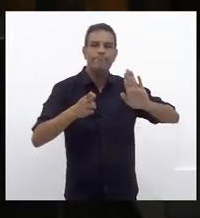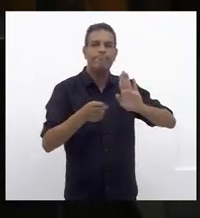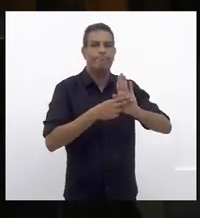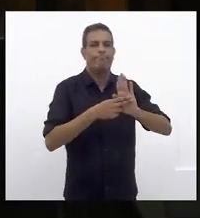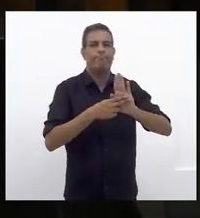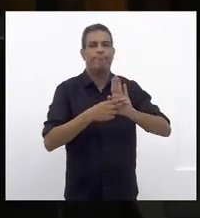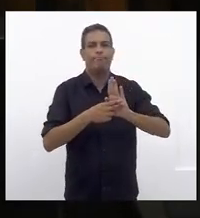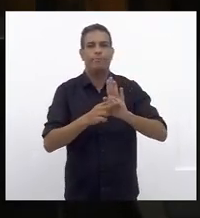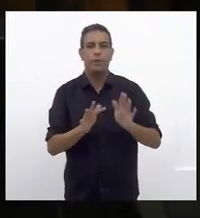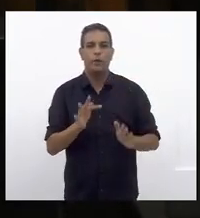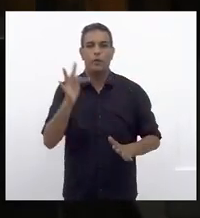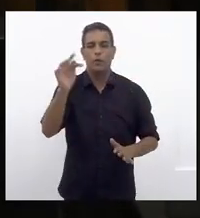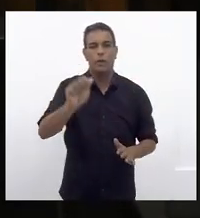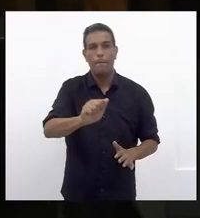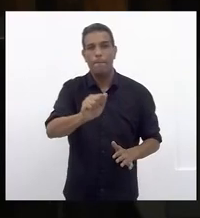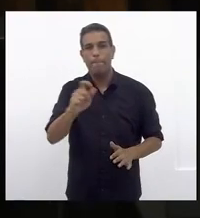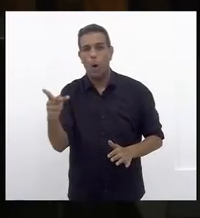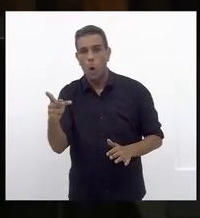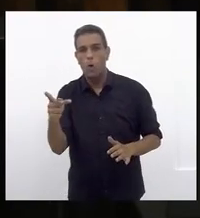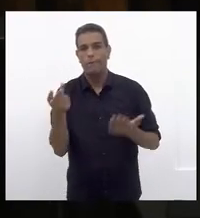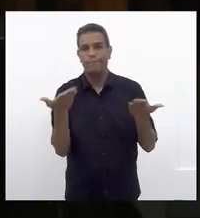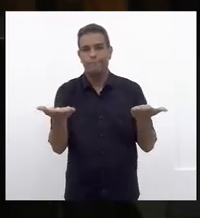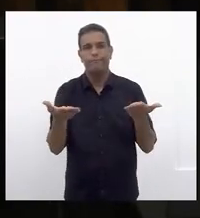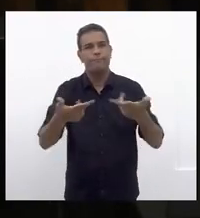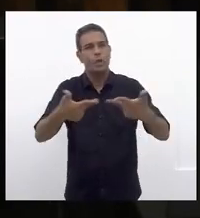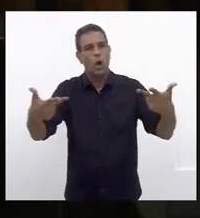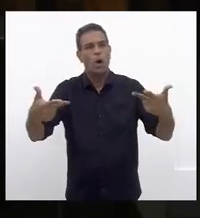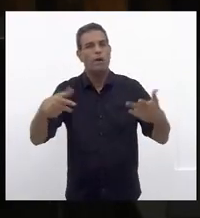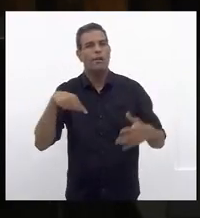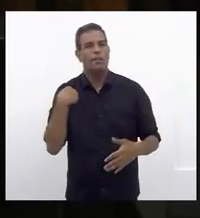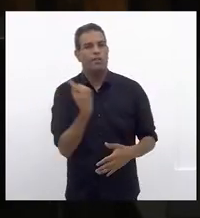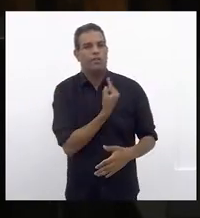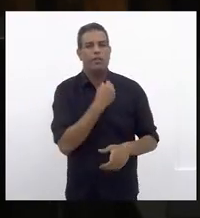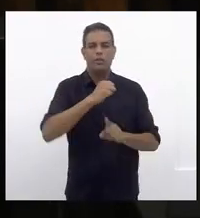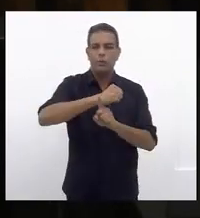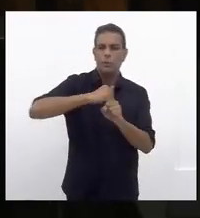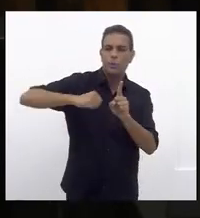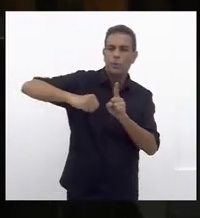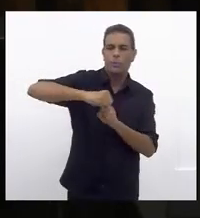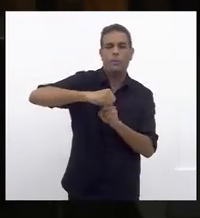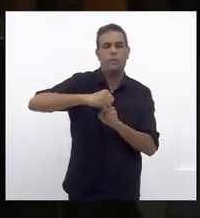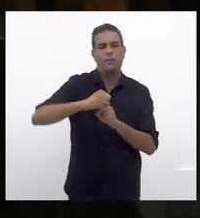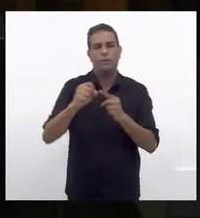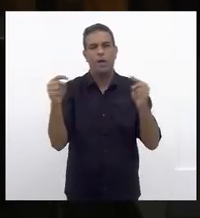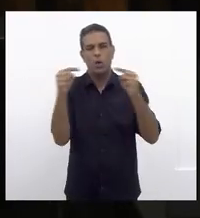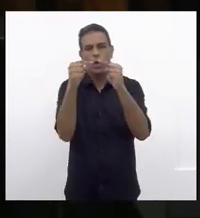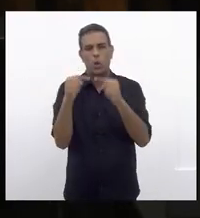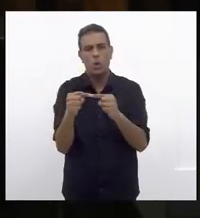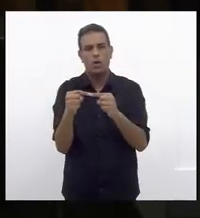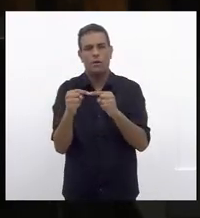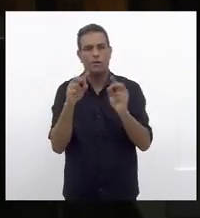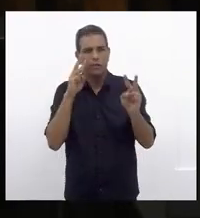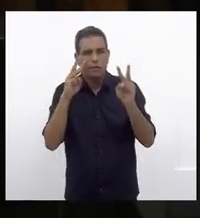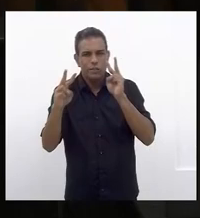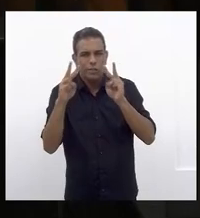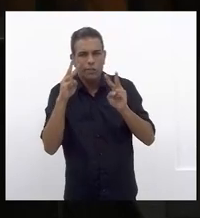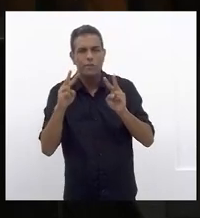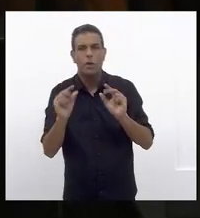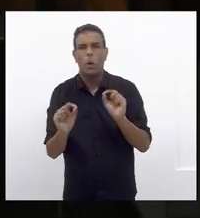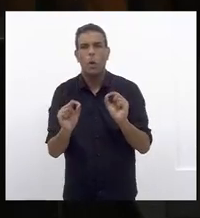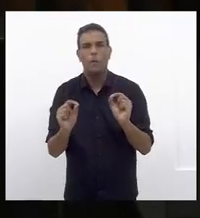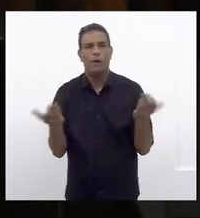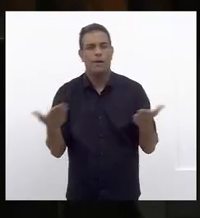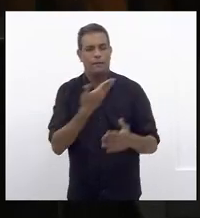suas aposentadorias? Essas são questões sociais da maior gravidade